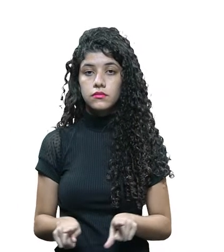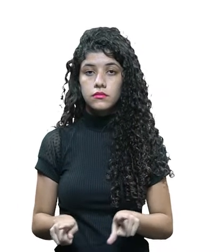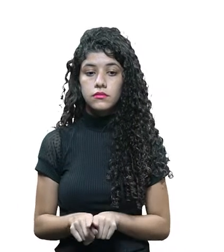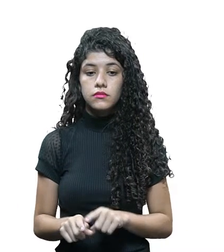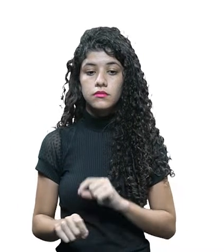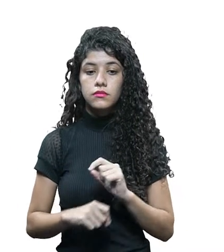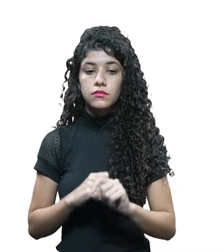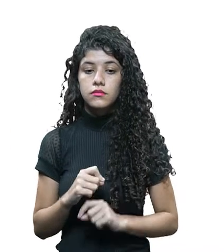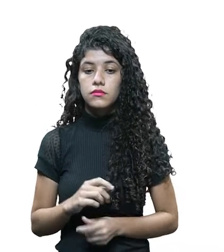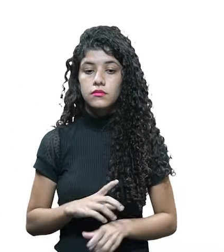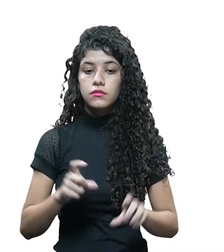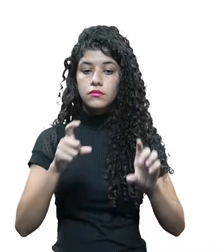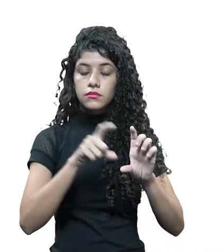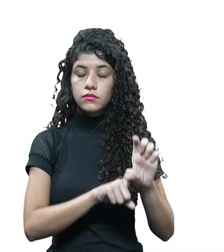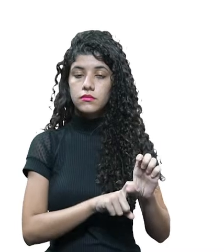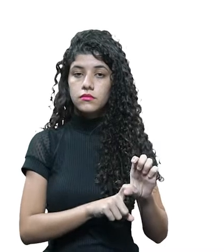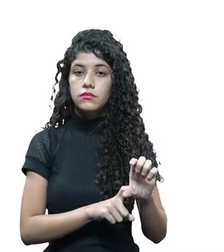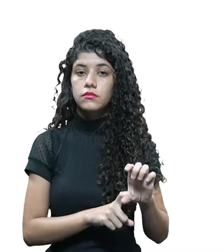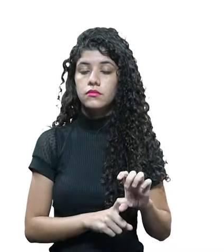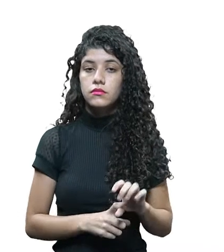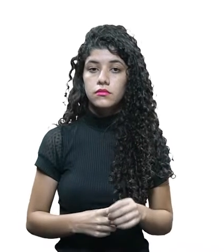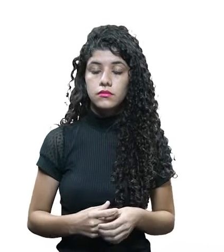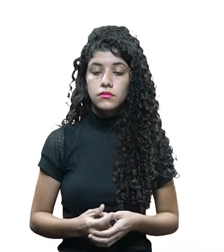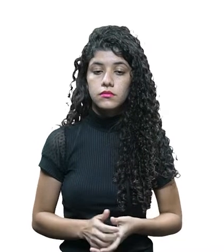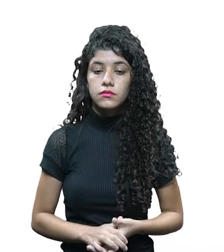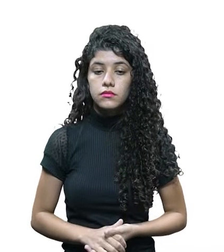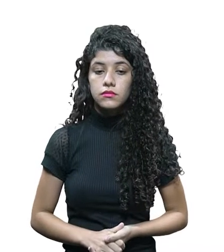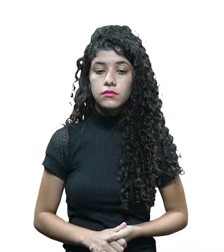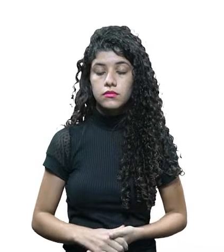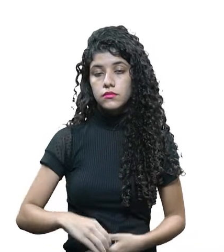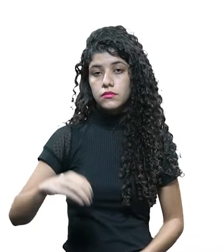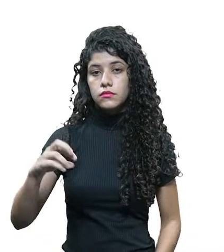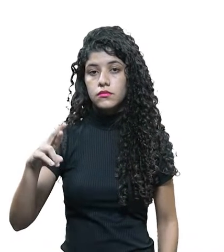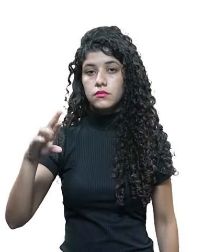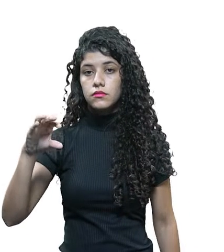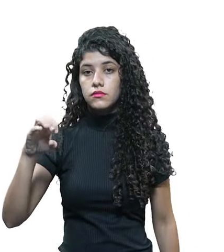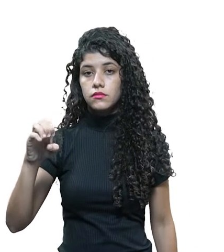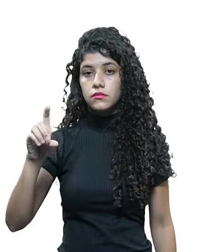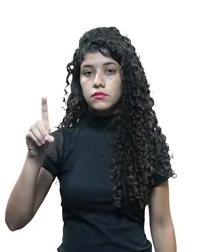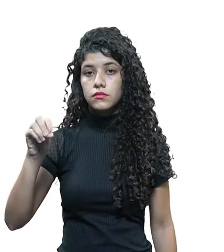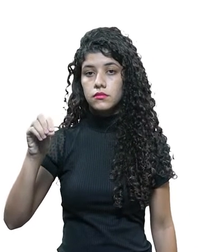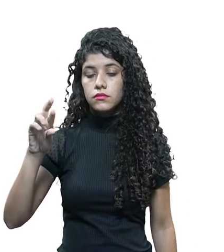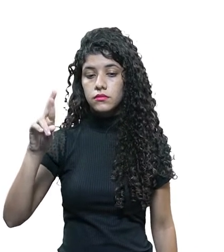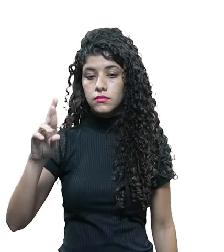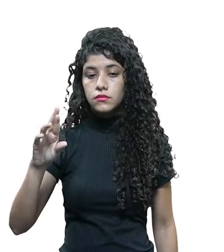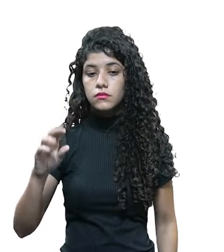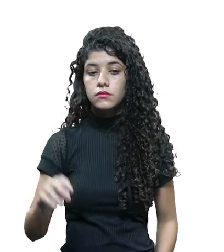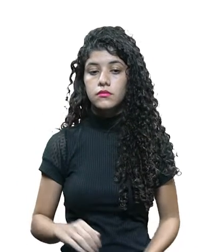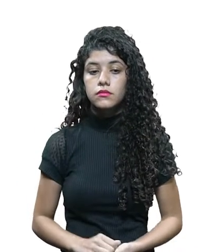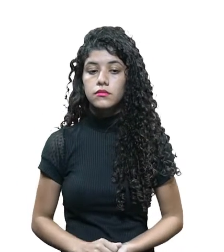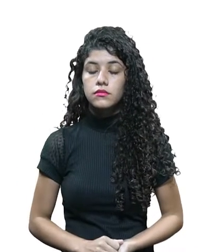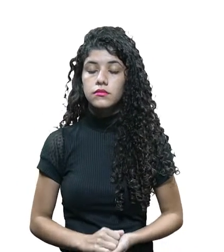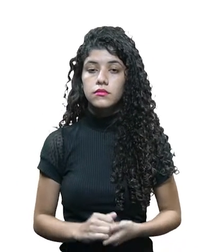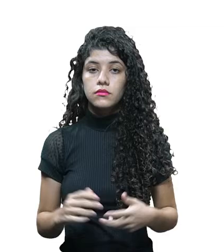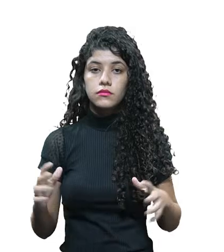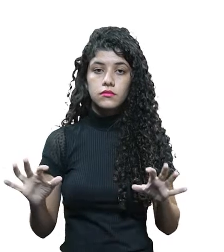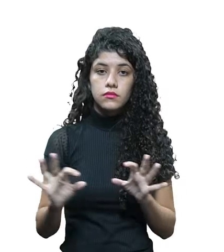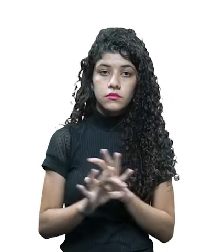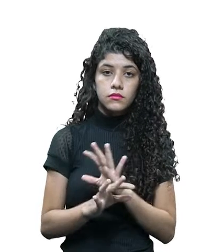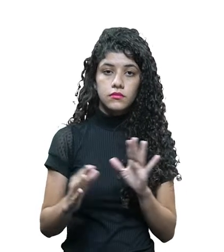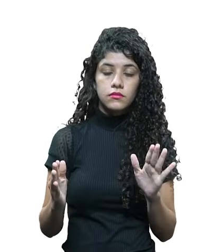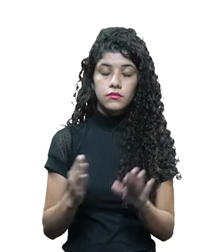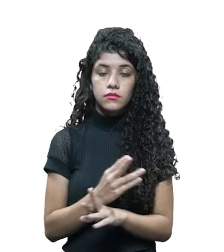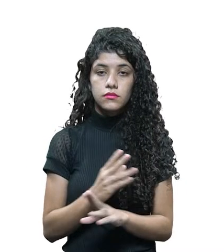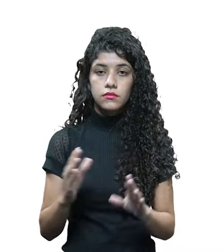débito, ativo, devedor, crédito, passivo, credor. Já sabemos que vinculamos o débito e o ativo